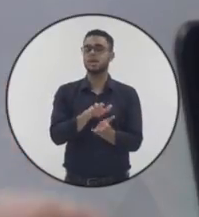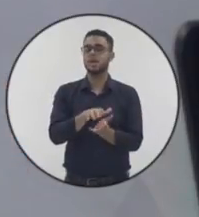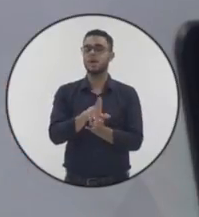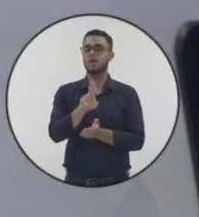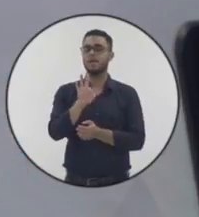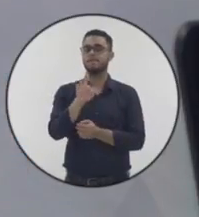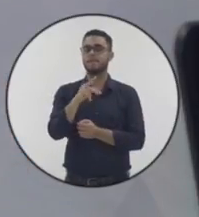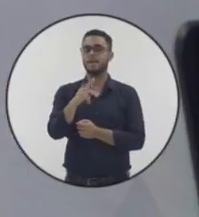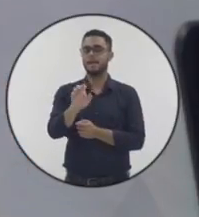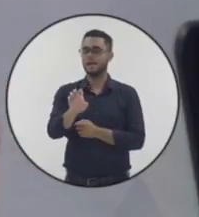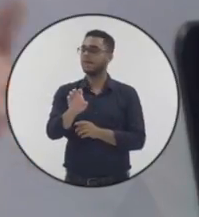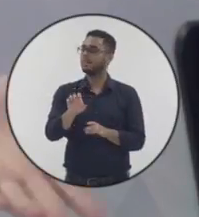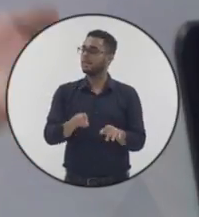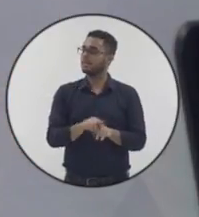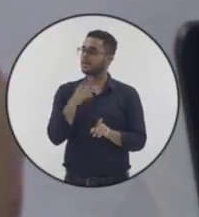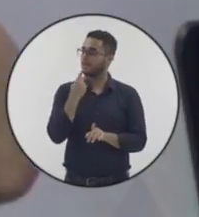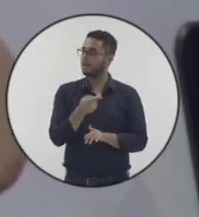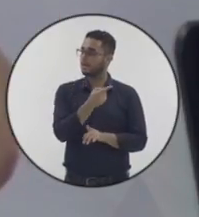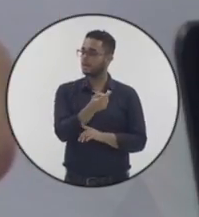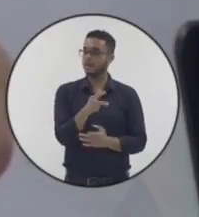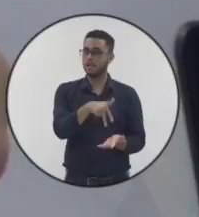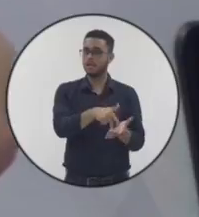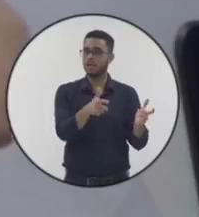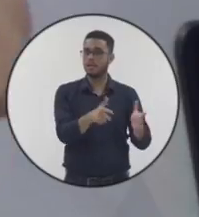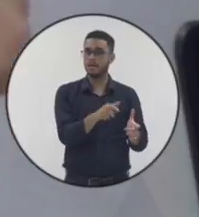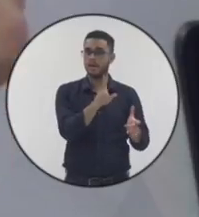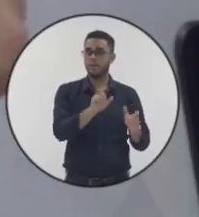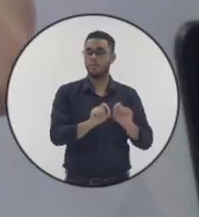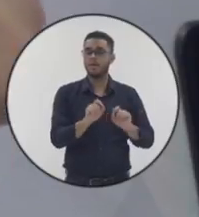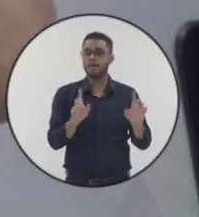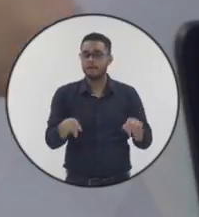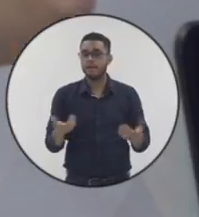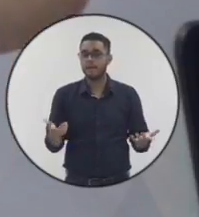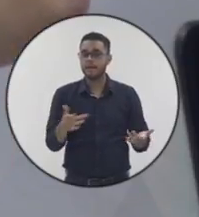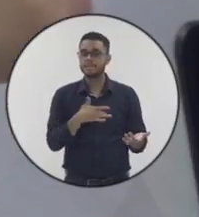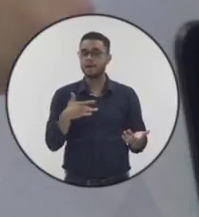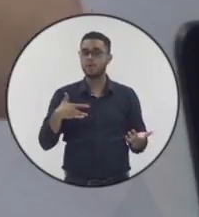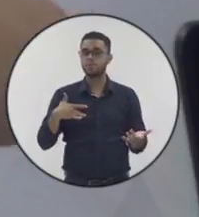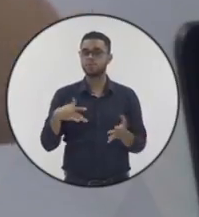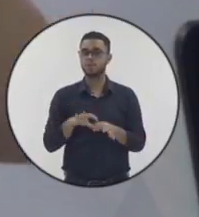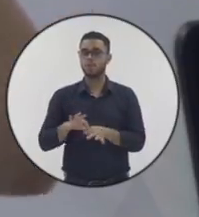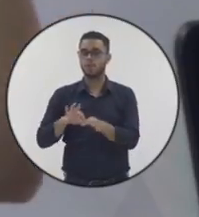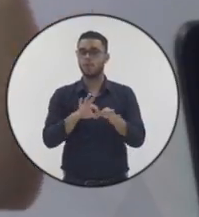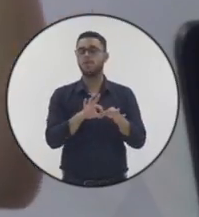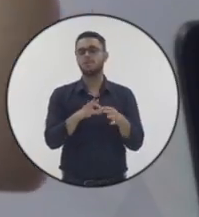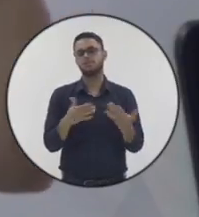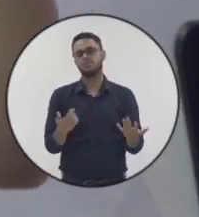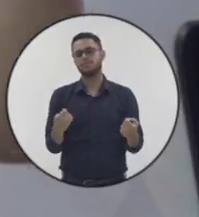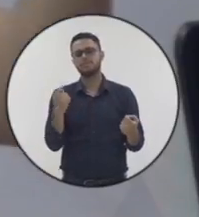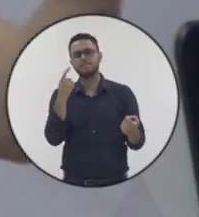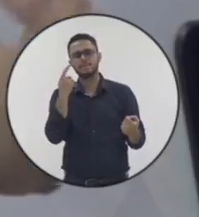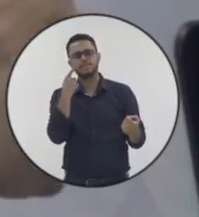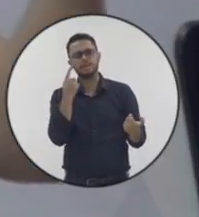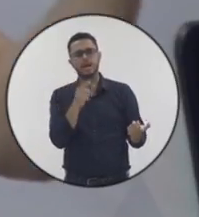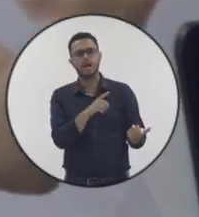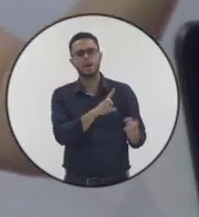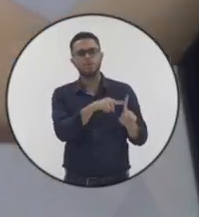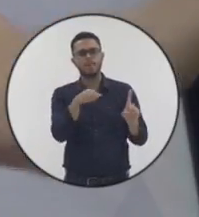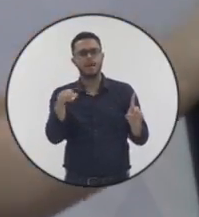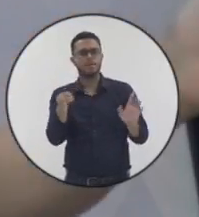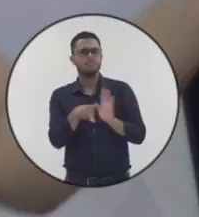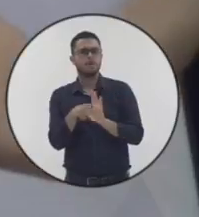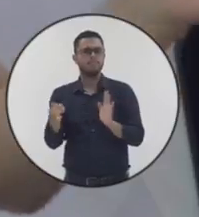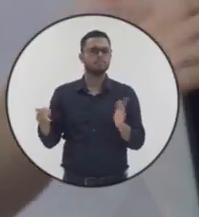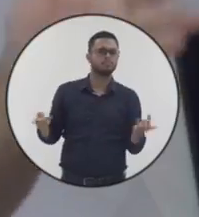é também reafirmar esse lugar de uma categoria que está em extinção, que é a própria saúde coletiva, né? Então, pensar um pouco esses dados